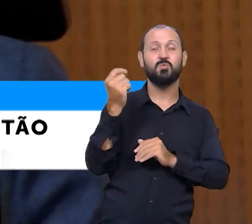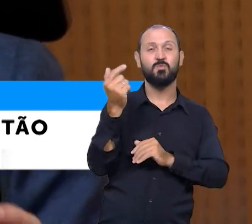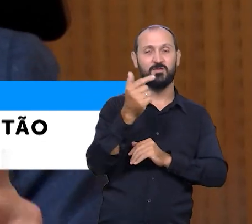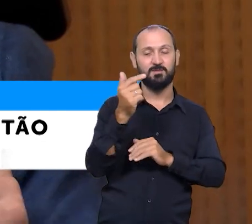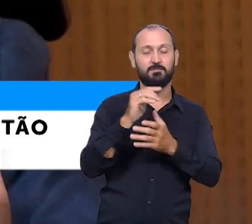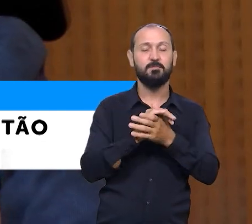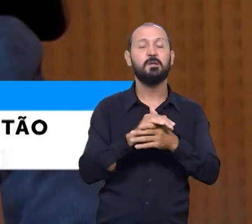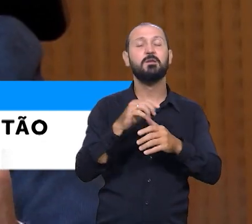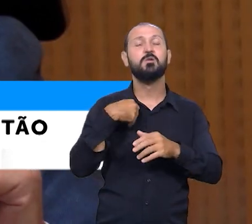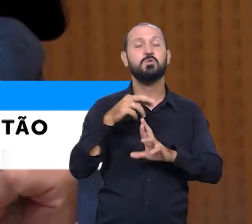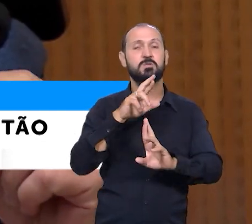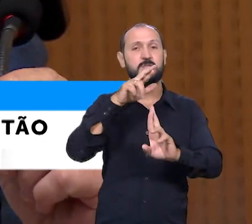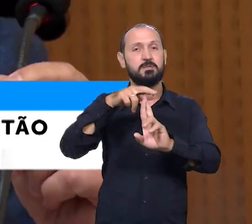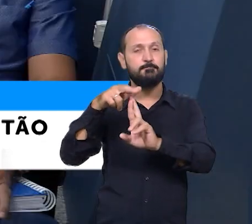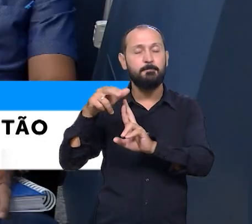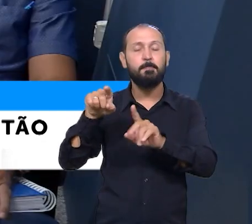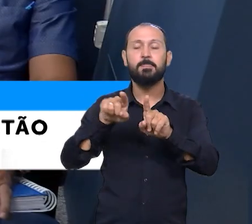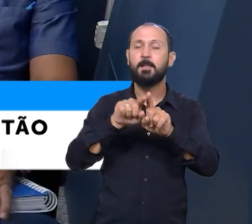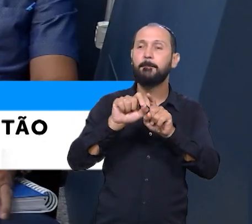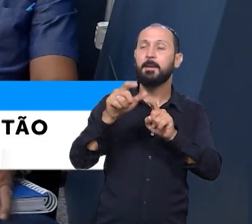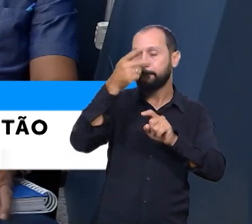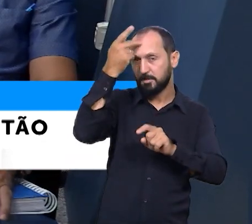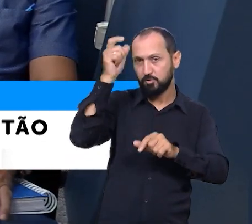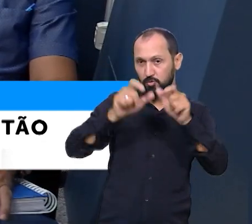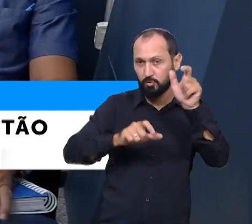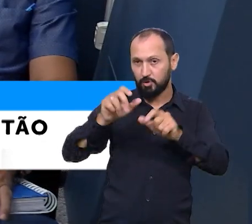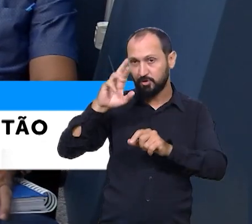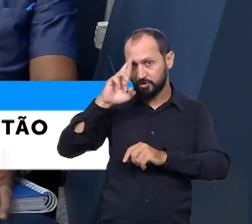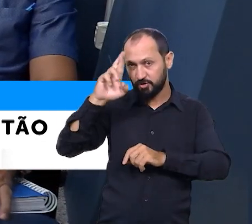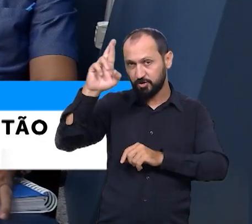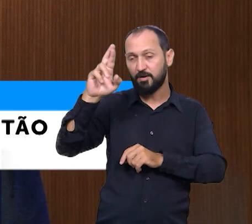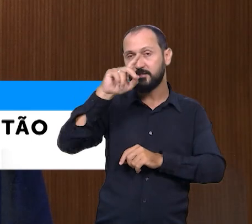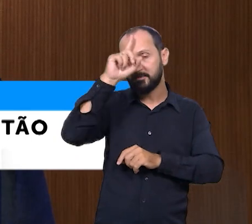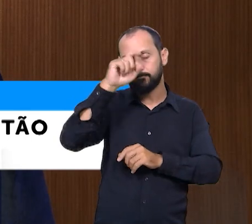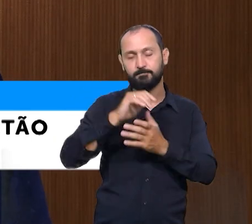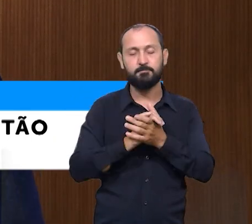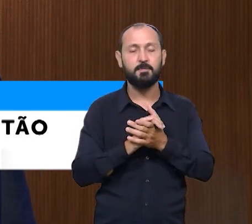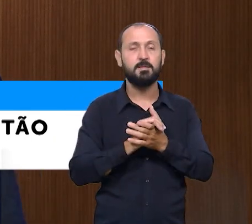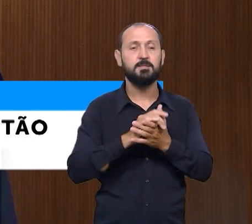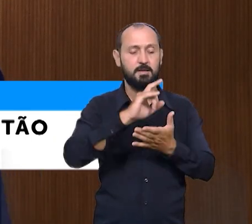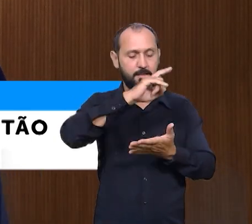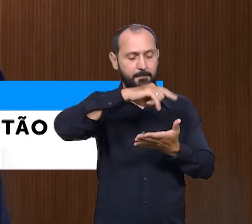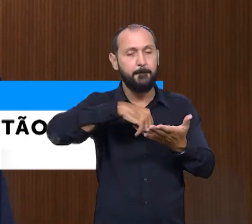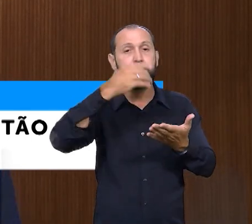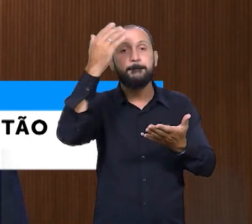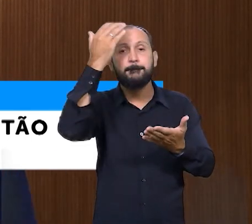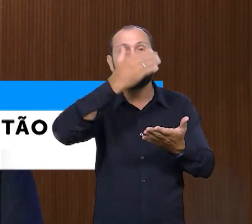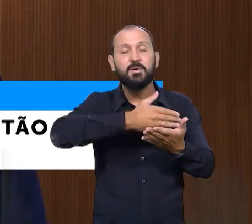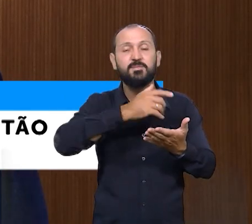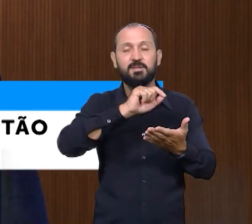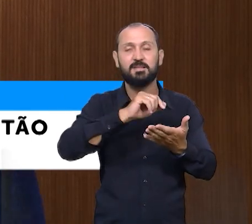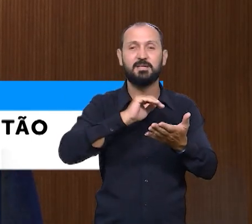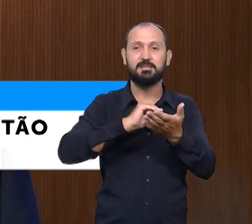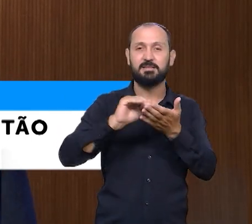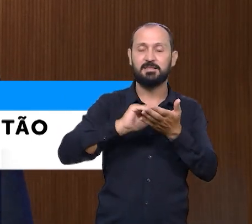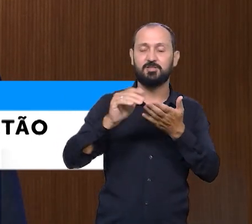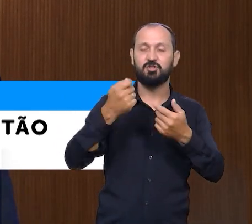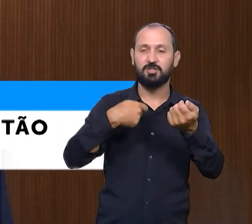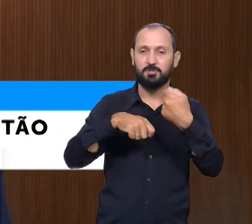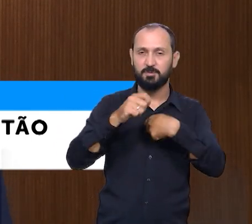e reuniu representantes da pasta e de hospitais públicos do Estado. Uma prestação de contas, que a